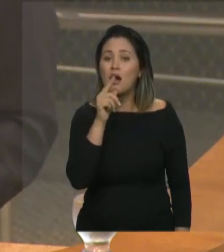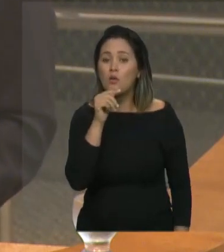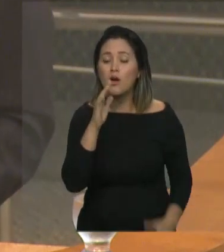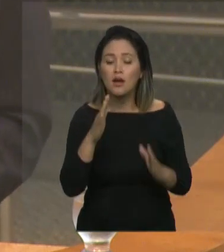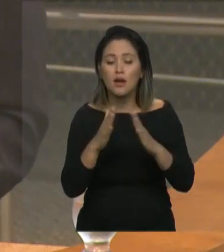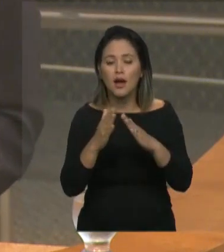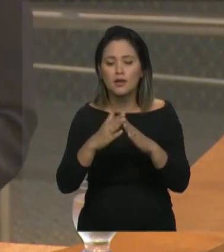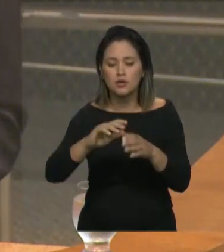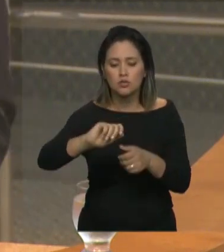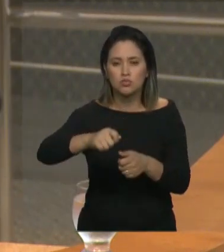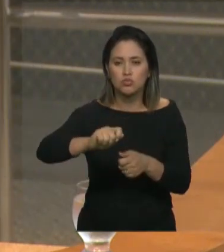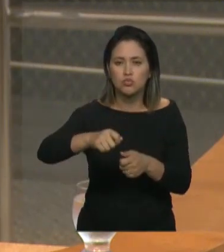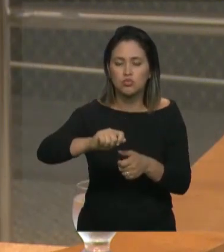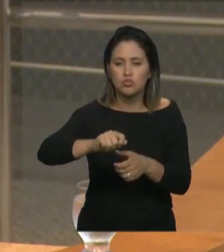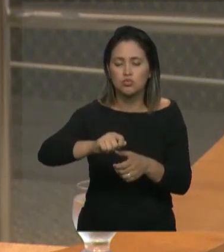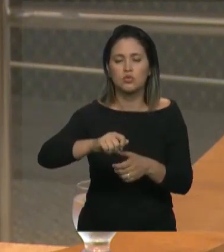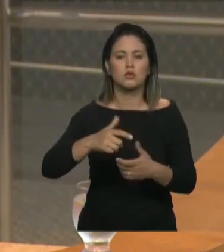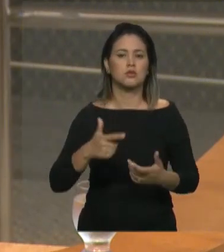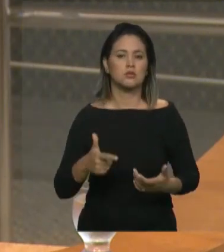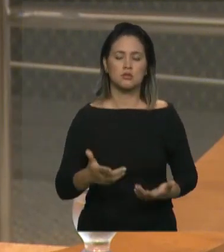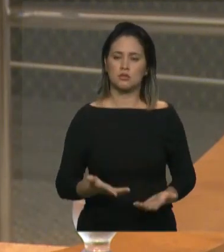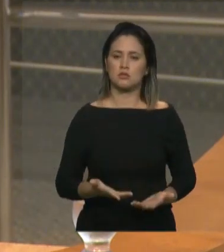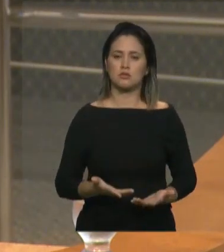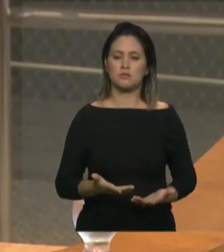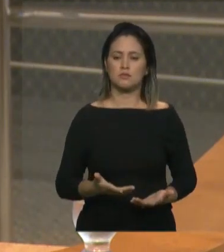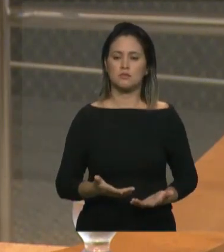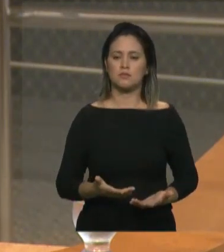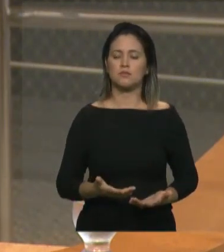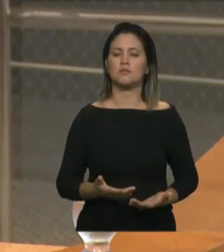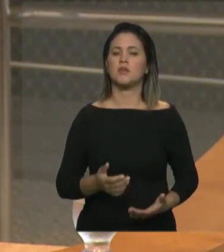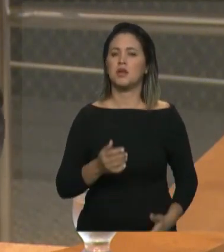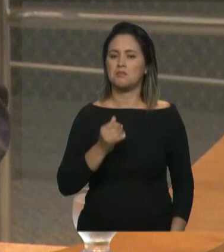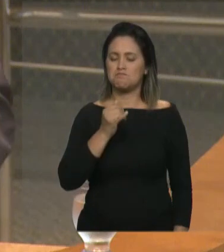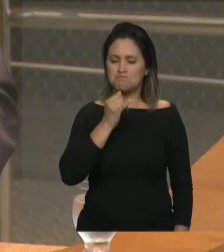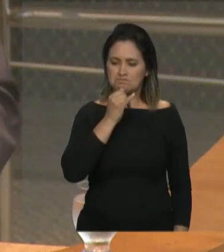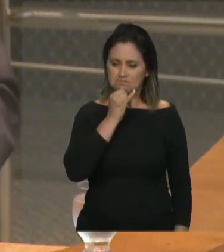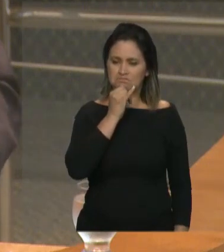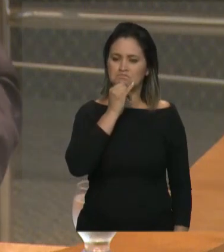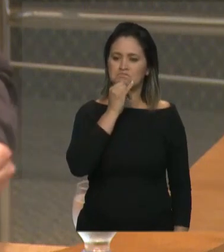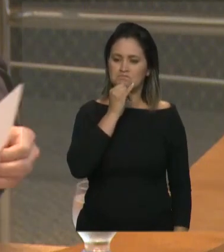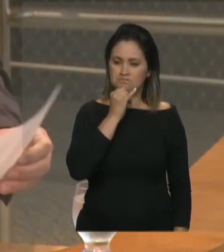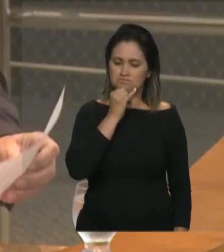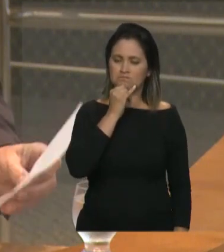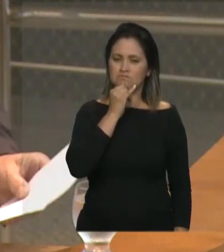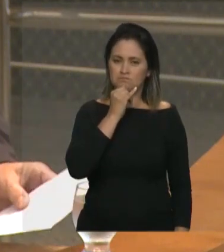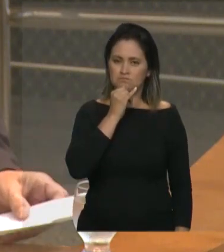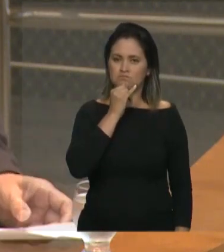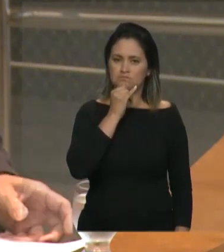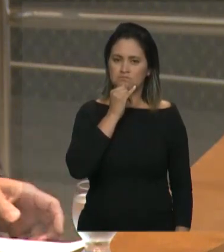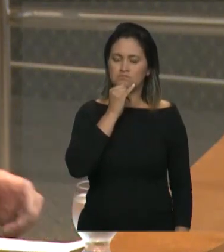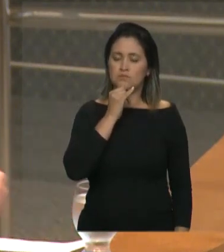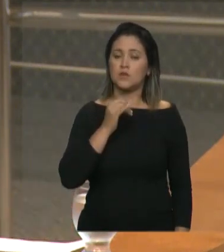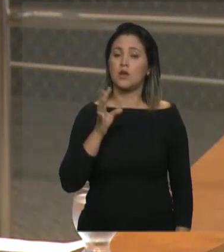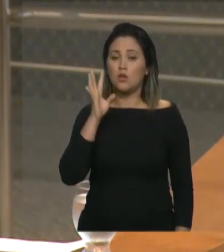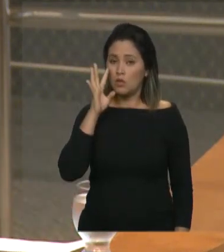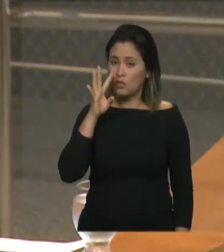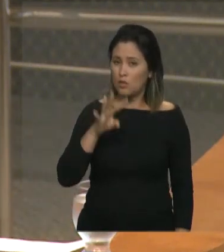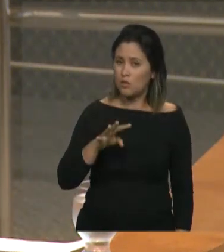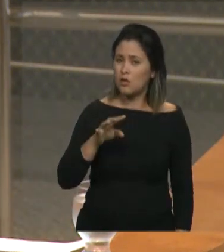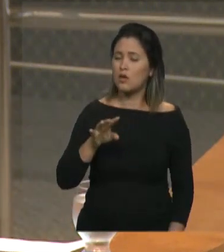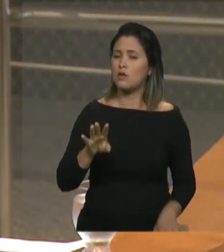47,3% de pessoas sem acesso à água. Senhores, é triste, é triste, é triste. E nós vamos observar também